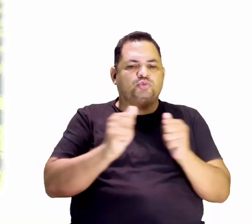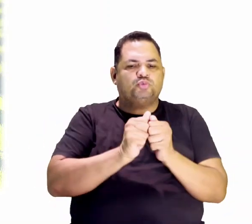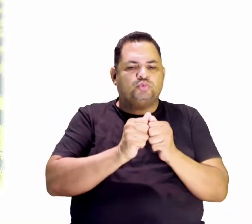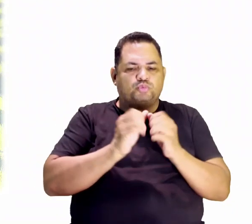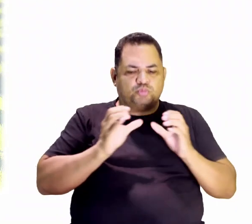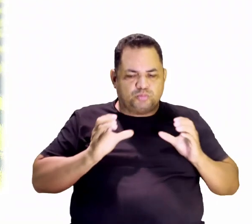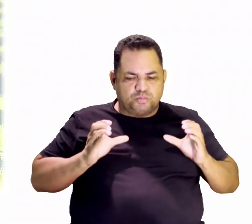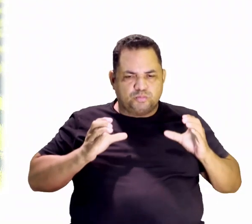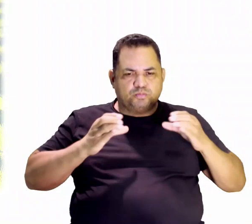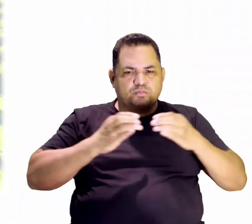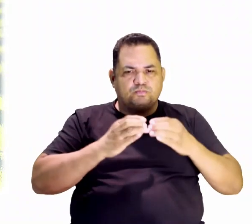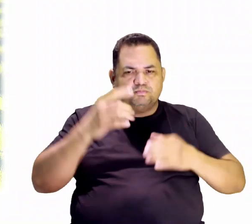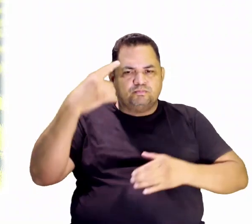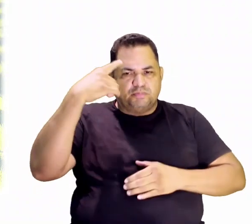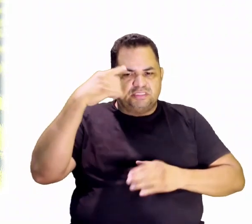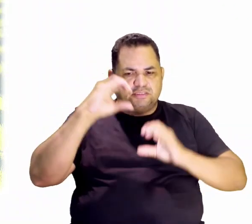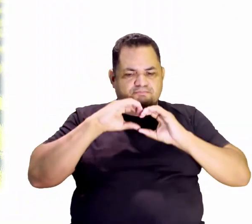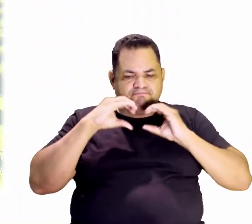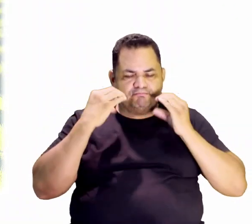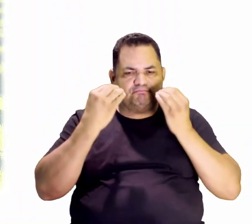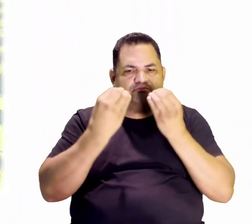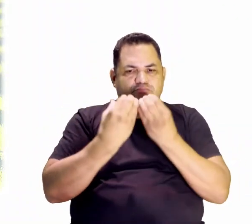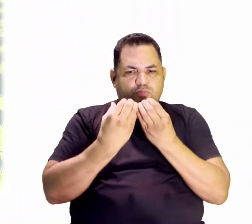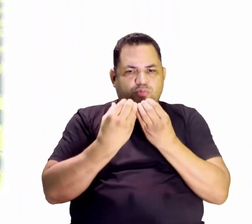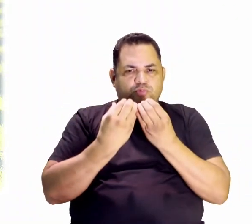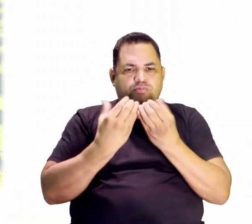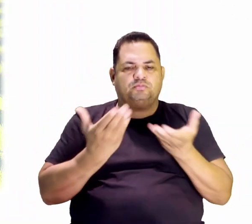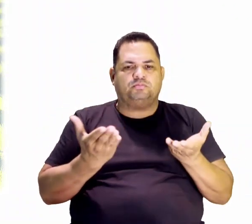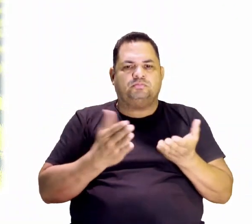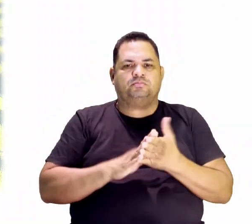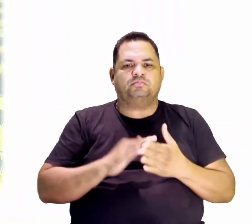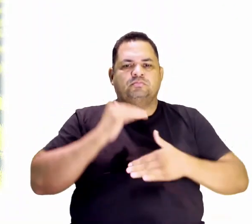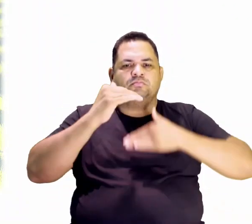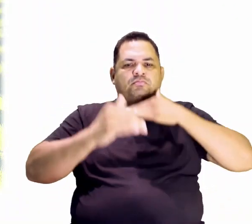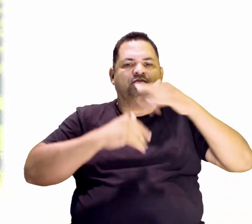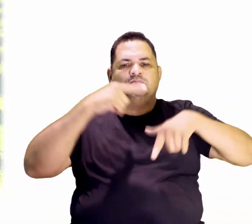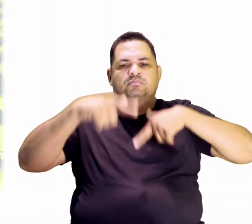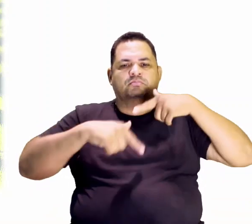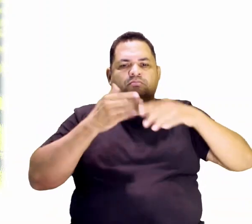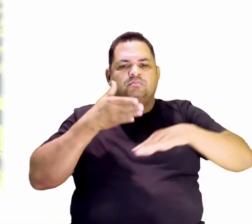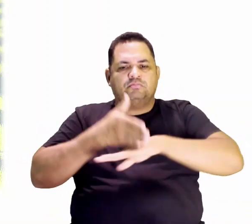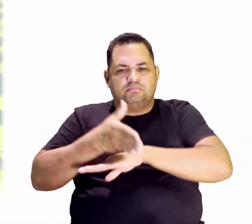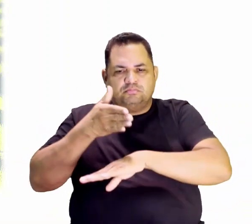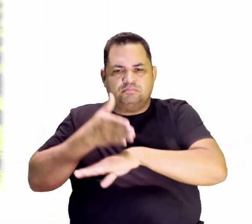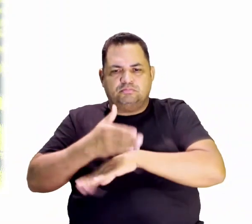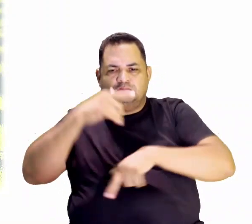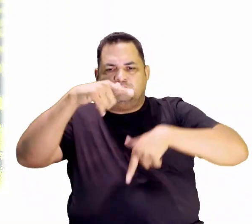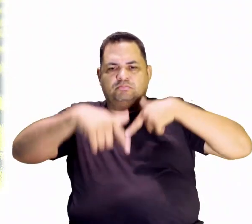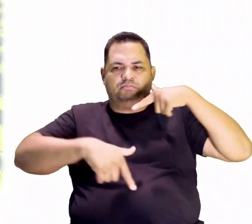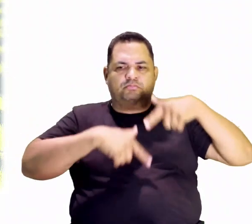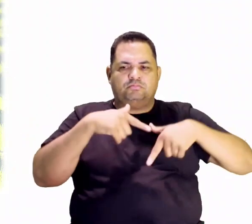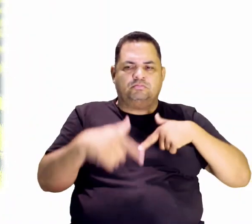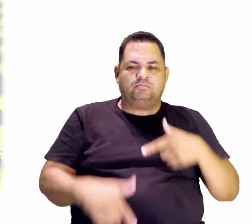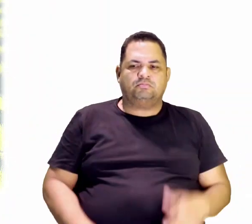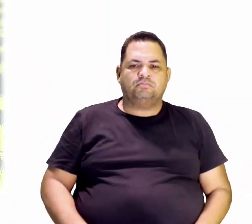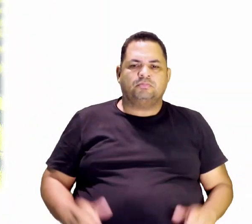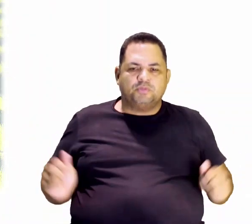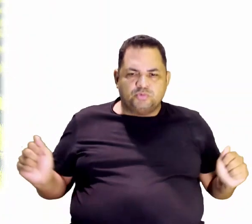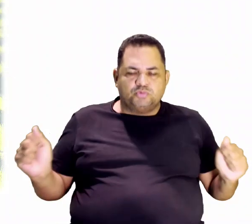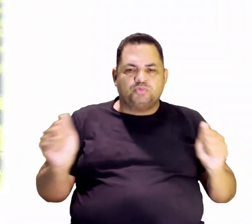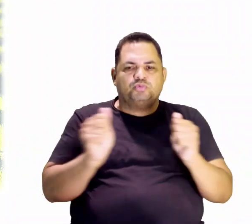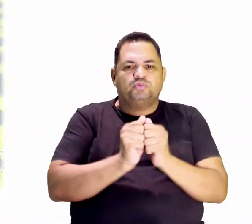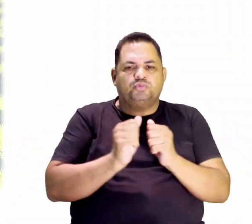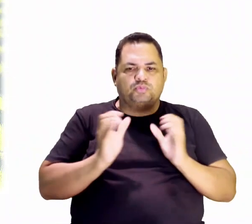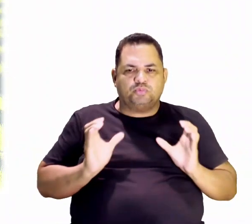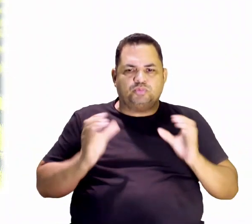coletividade, de pensar na comunidade como um todo, desenvolver ações, participar de ações, né? Em conjunto, em grupo,